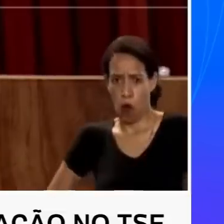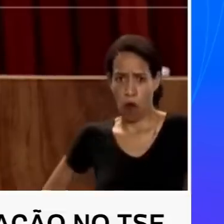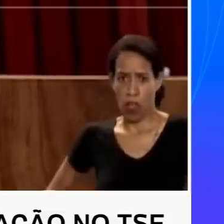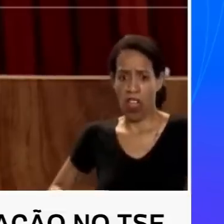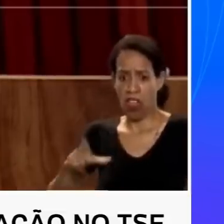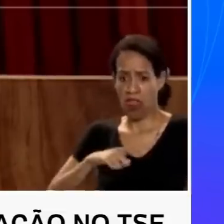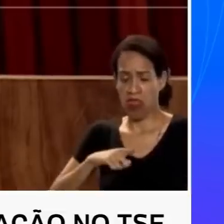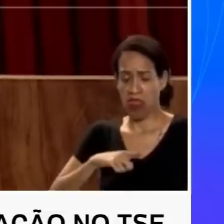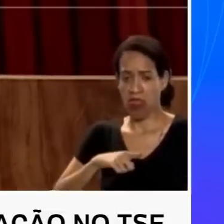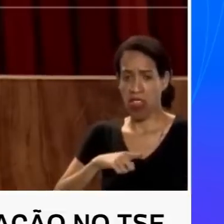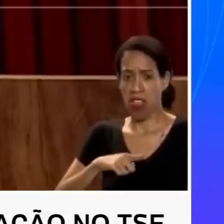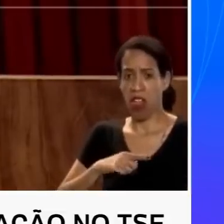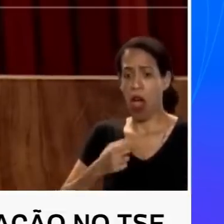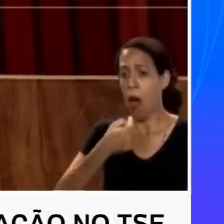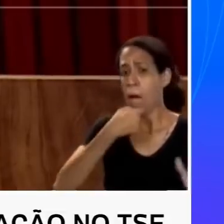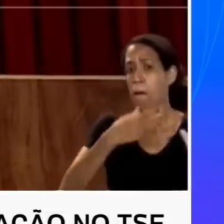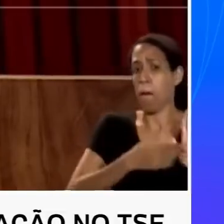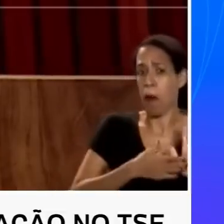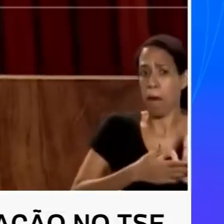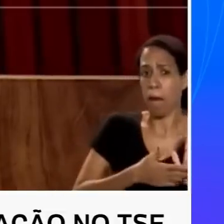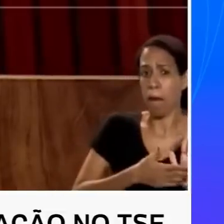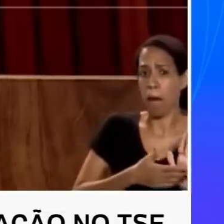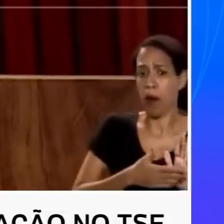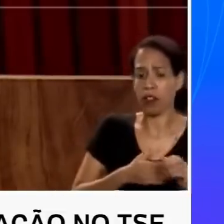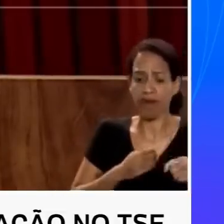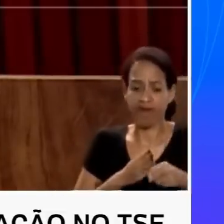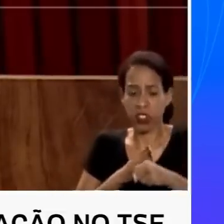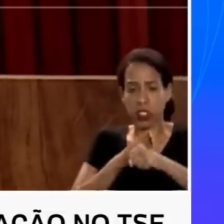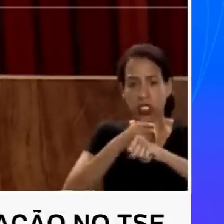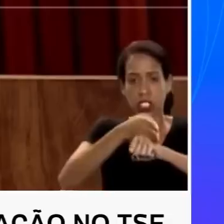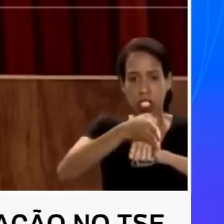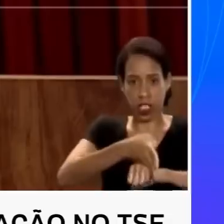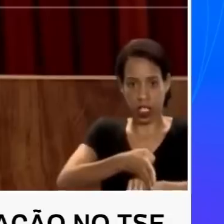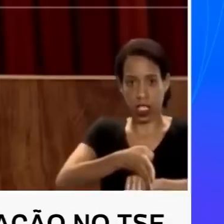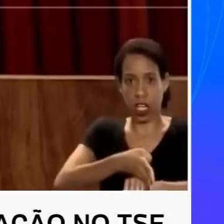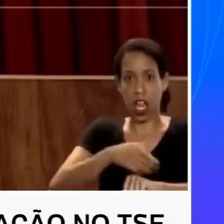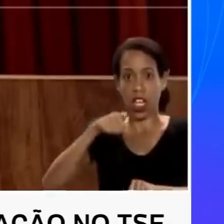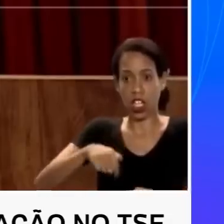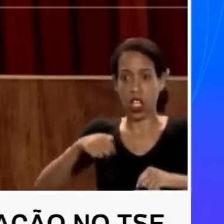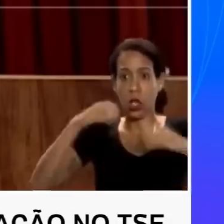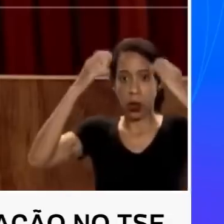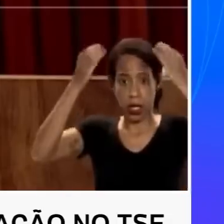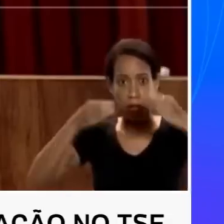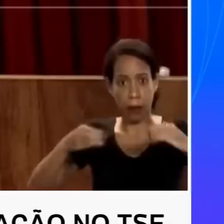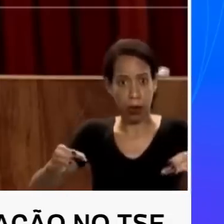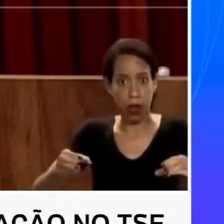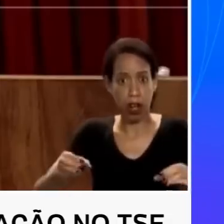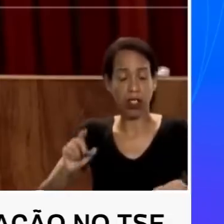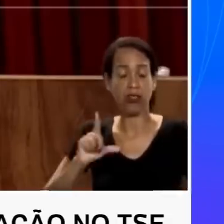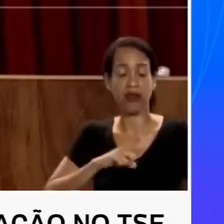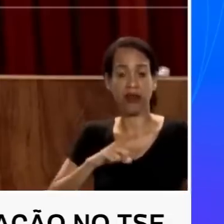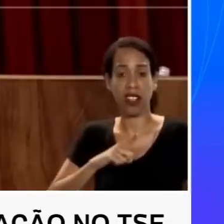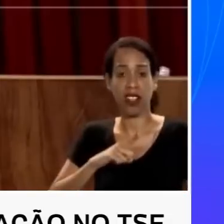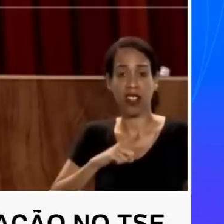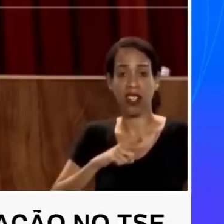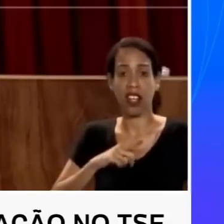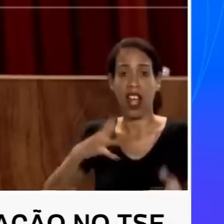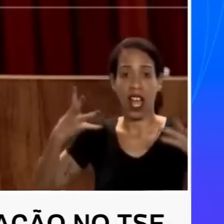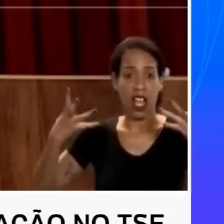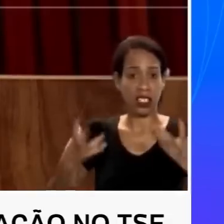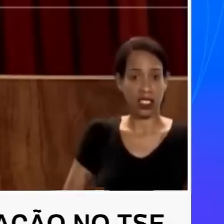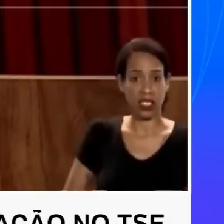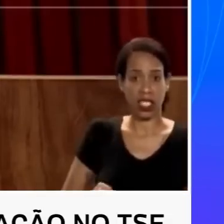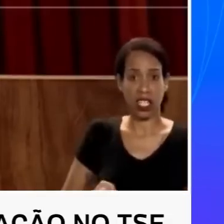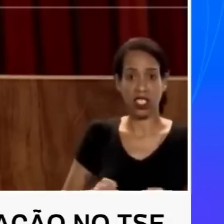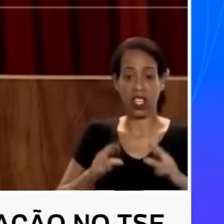considerar pertinente. Mudou, portanto, de opinião a defesa de Bolsonaro. A defesa recuou desse pedido, né? A